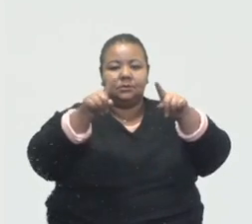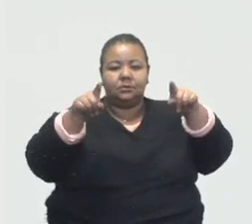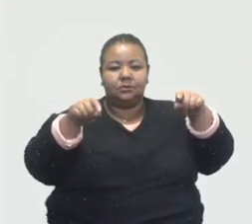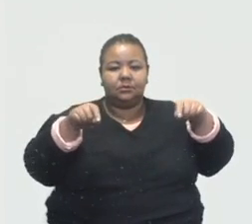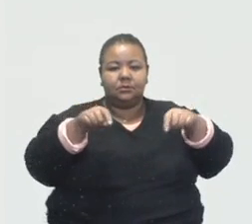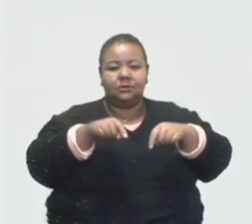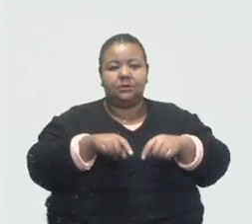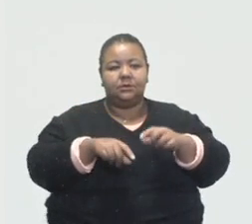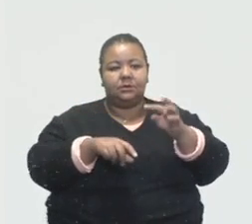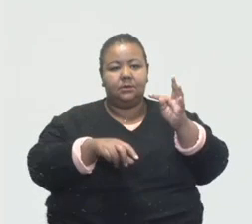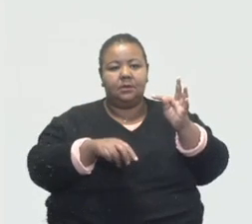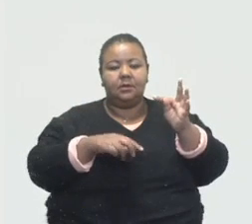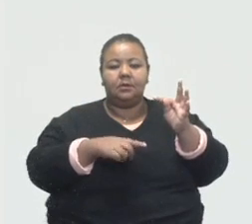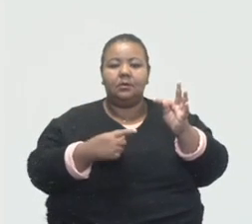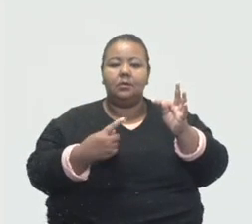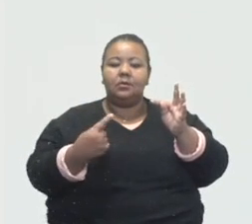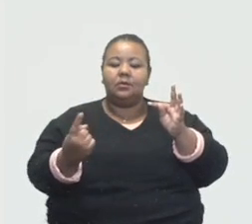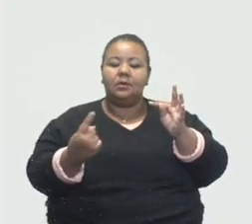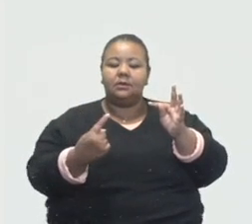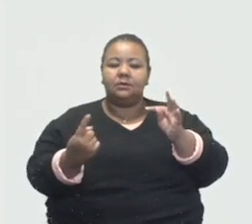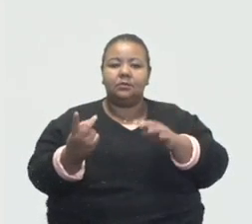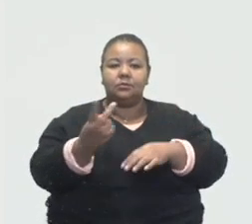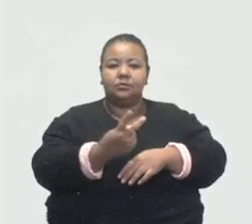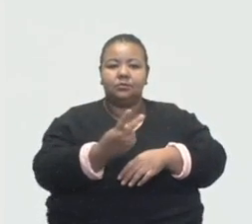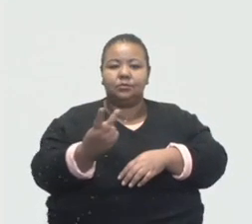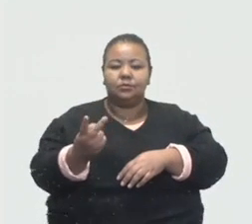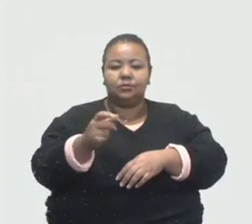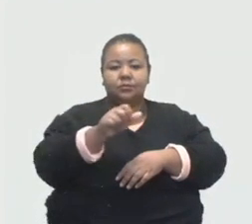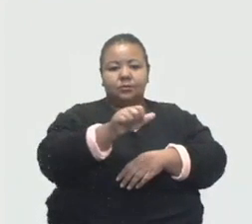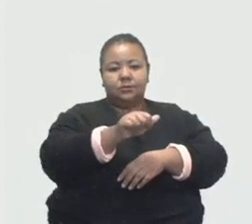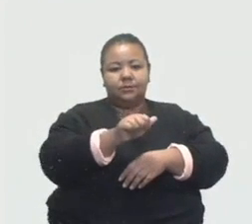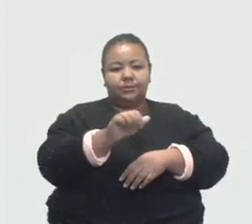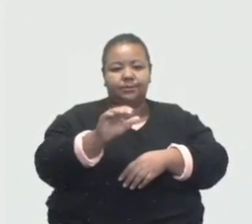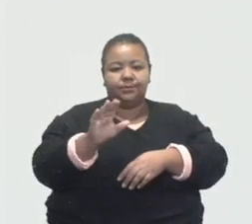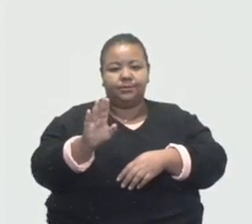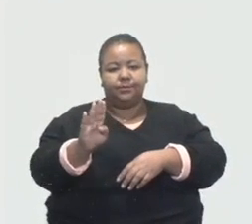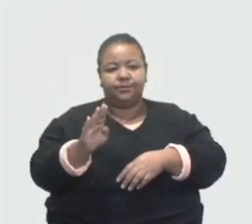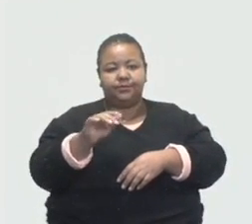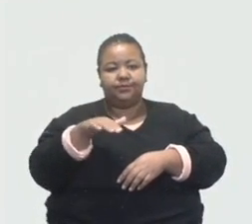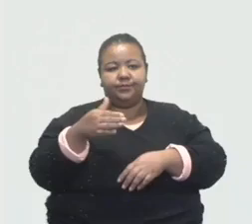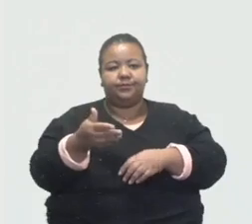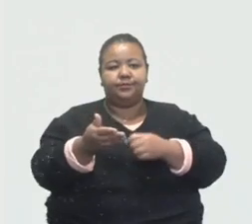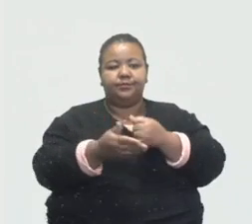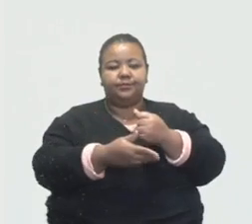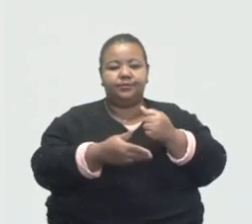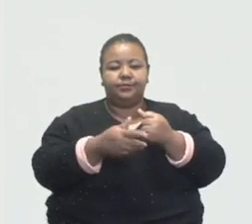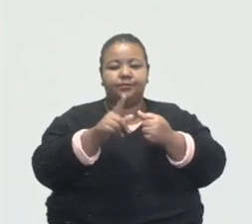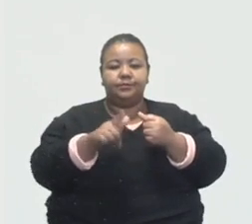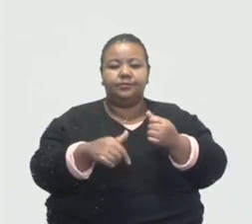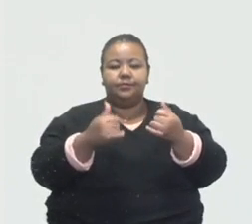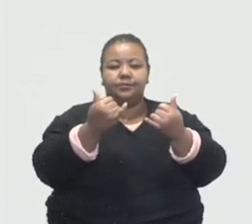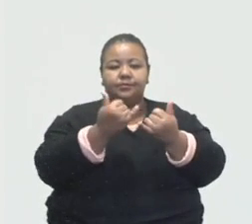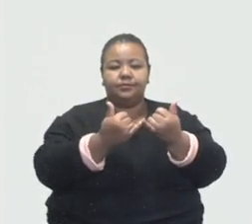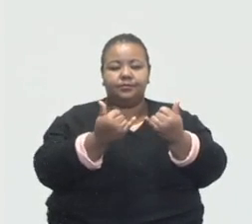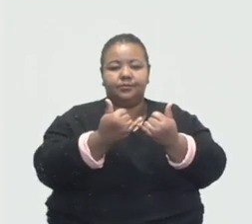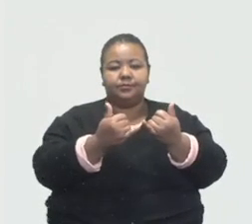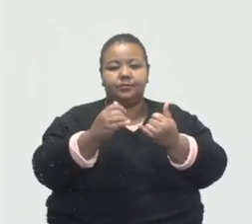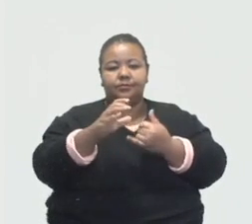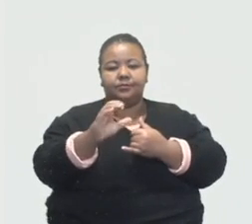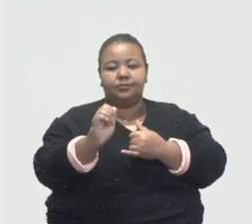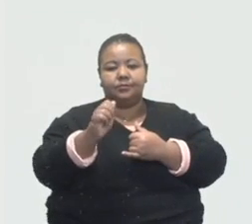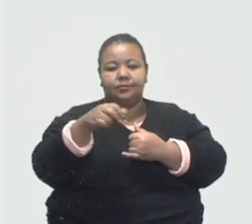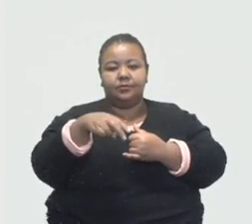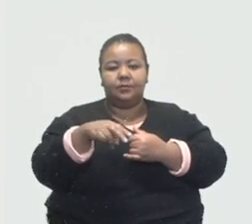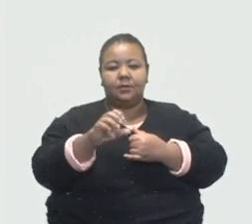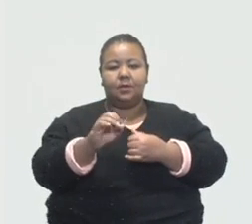em relação a essas duas bases. Logo, nós temos que quando as bases são canônicas, são aquelas bases que